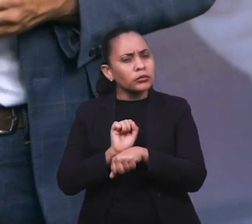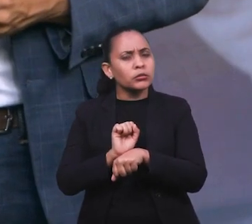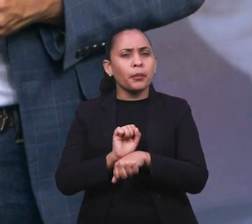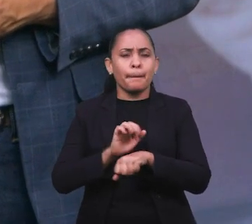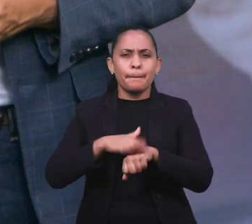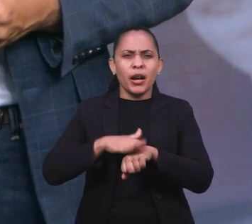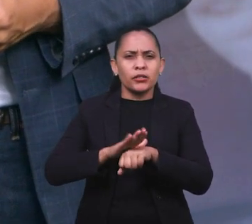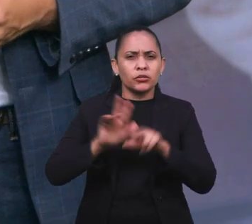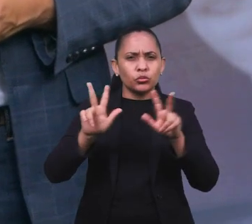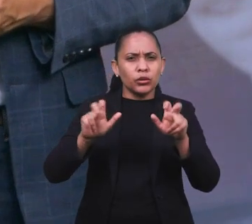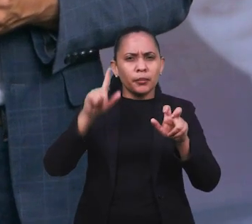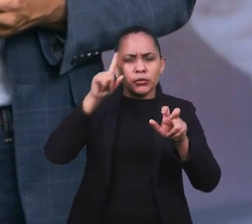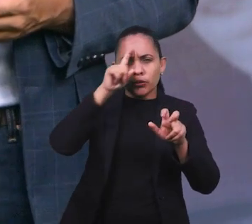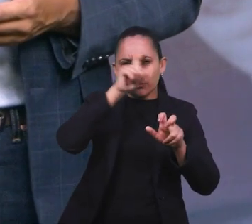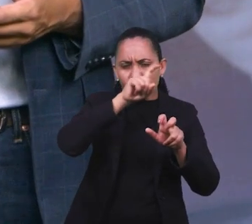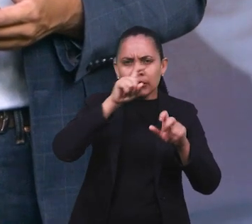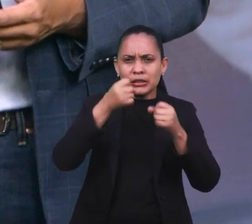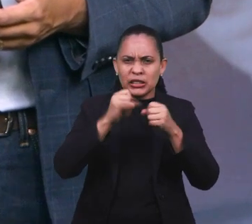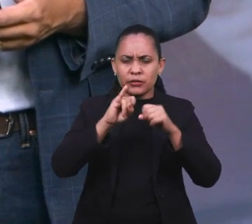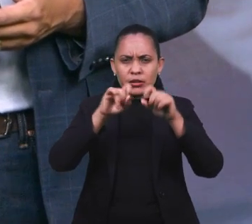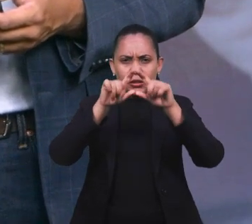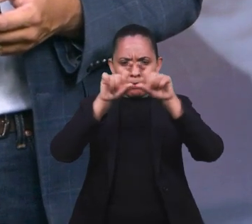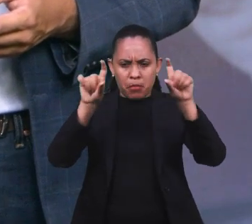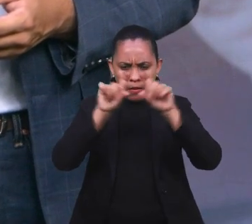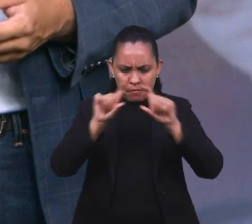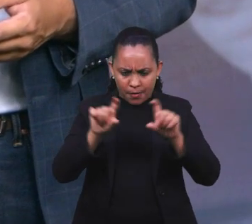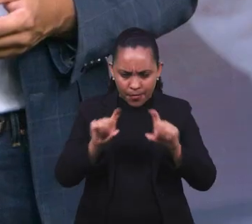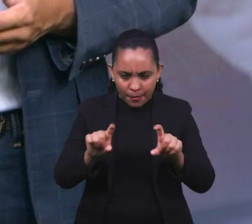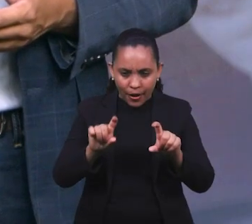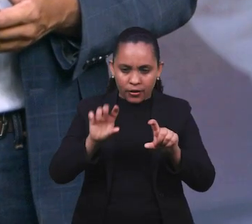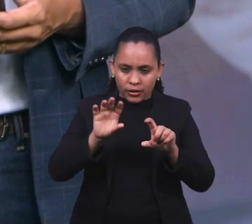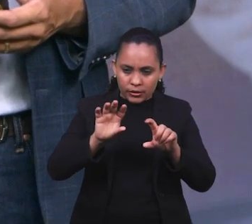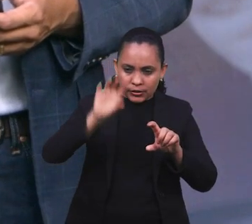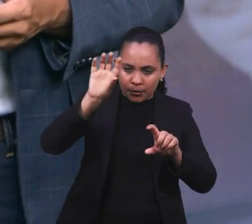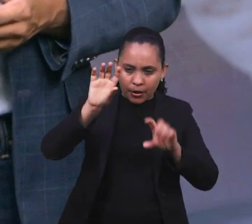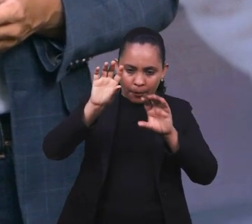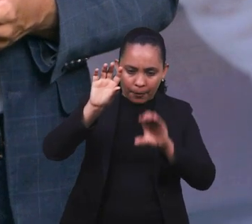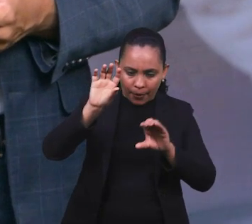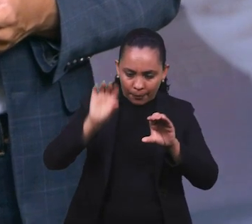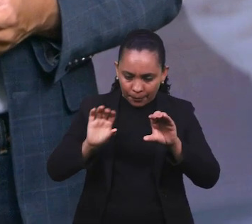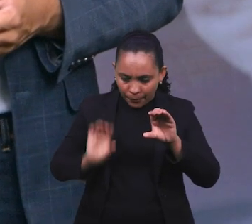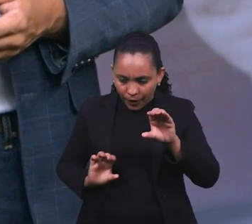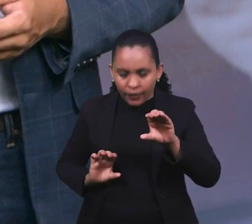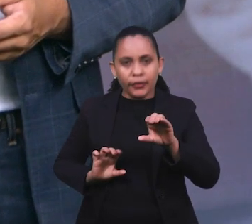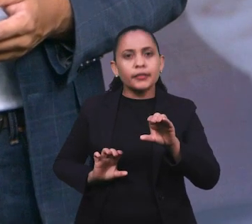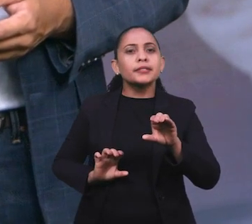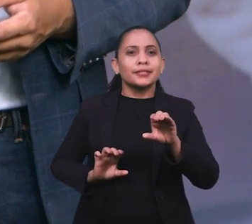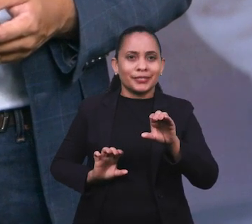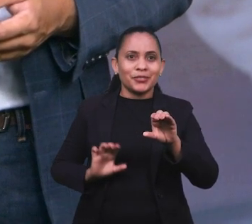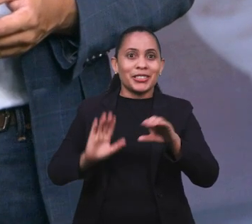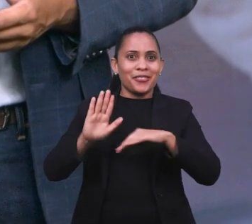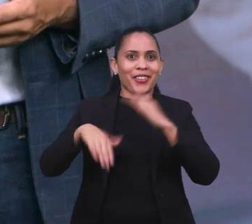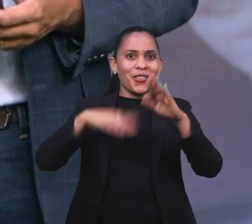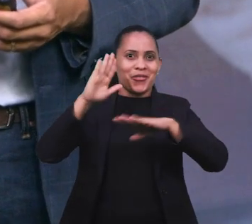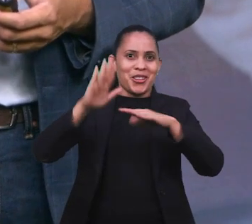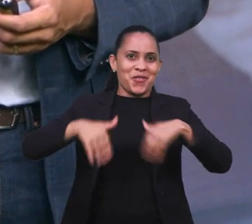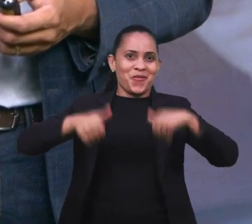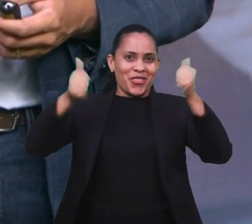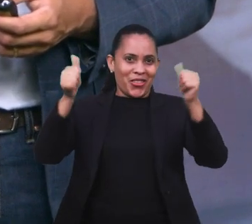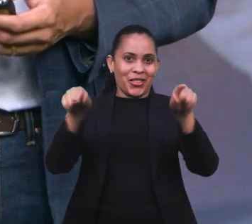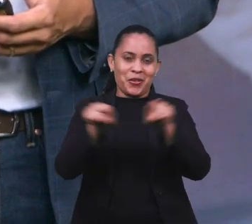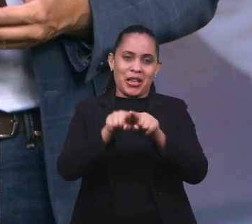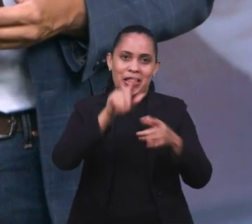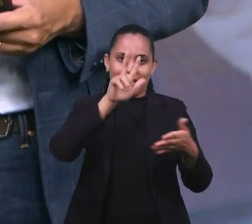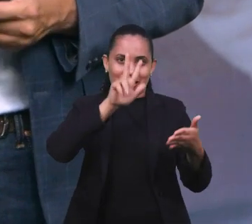que o assunto seja, você dividindo ele em pequenas partes, eu tenho certeza que você vai evoluir melhor. E na